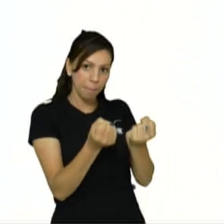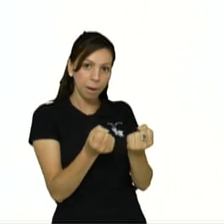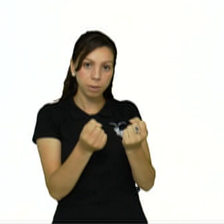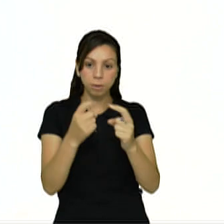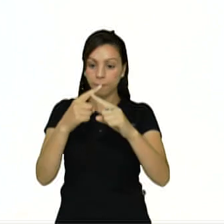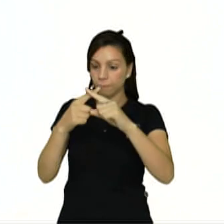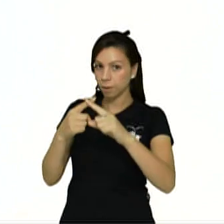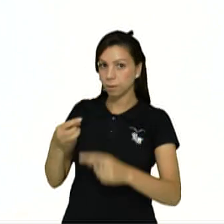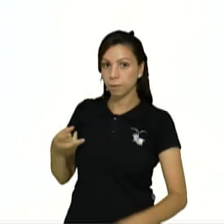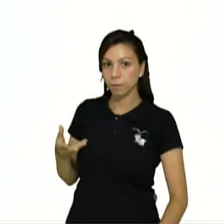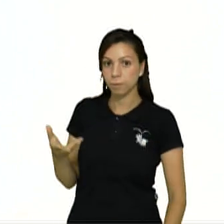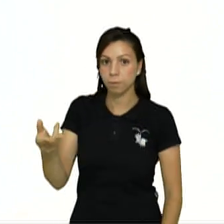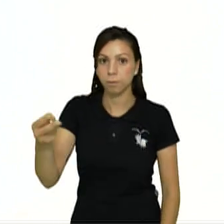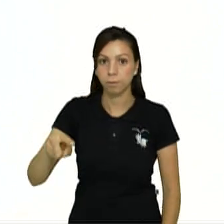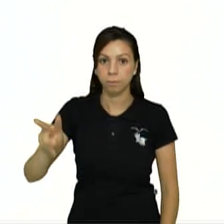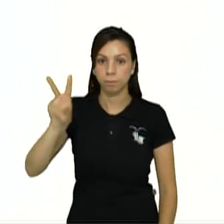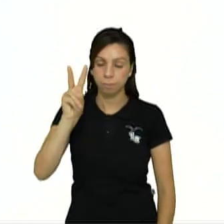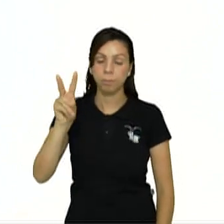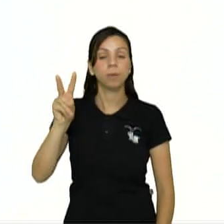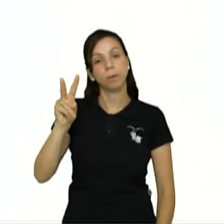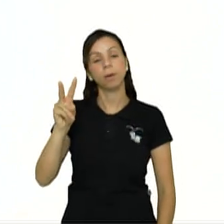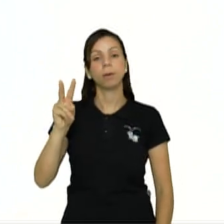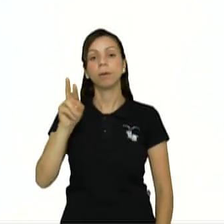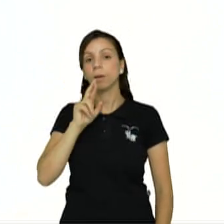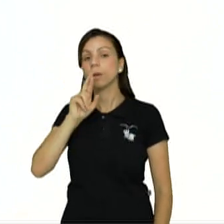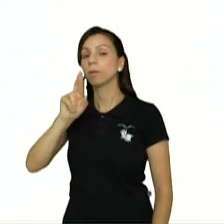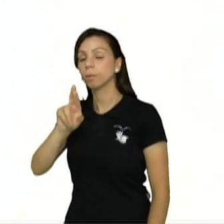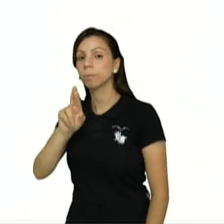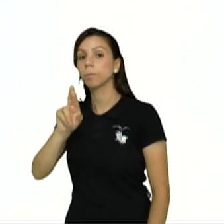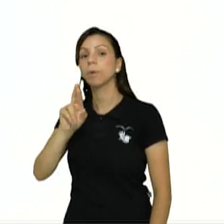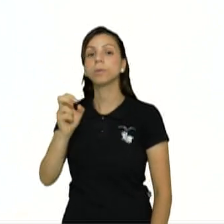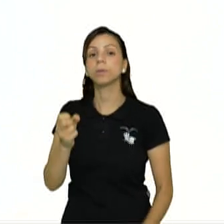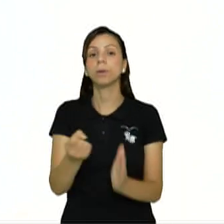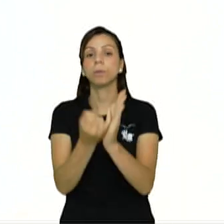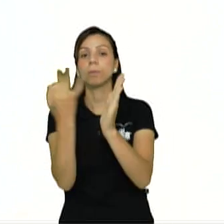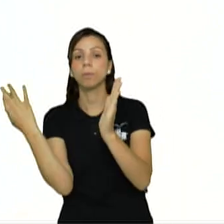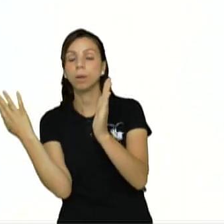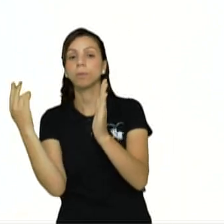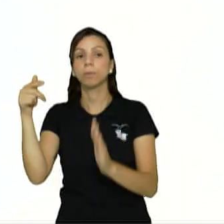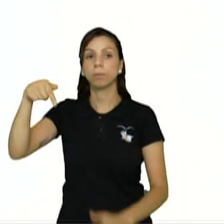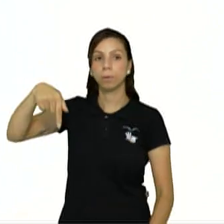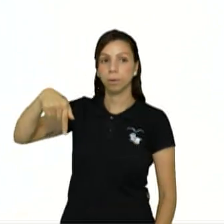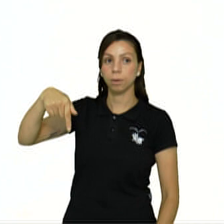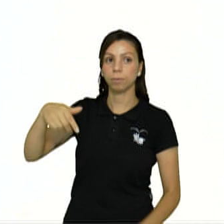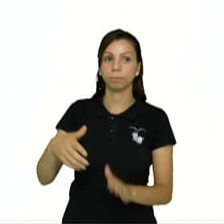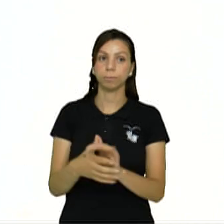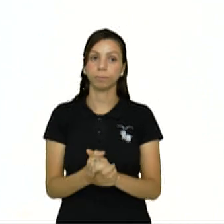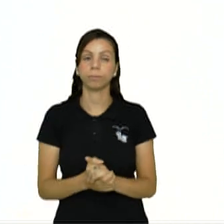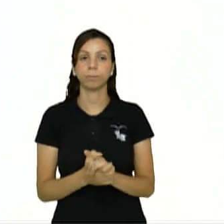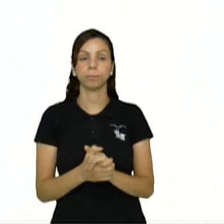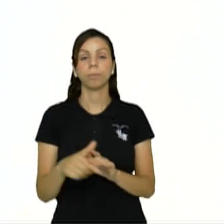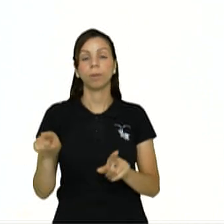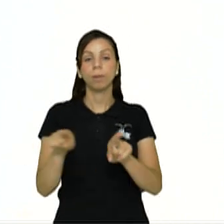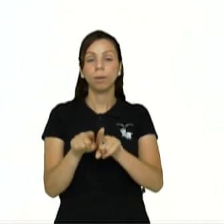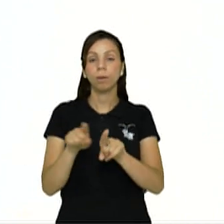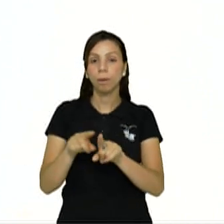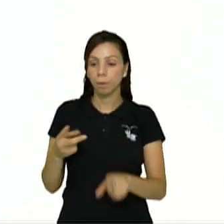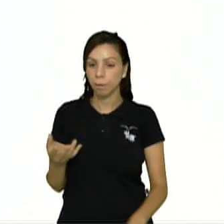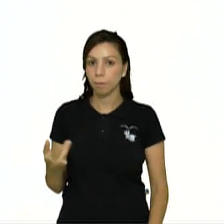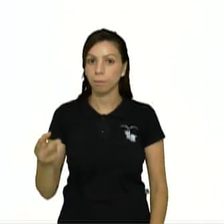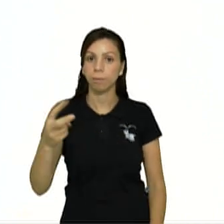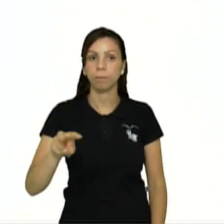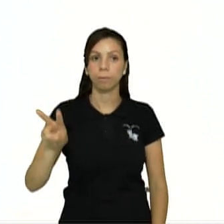velocidade vai dar a quantidade de movimento. Lembre-se, massa medida em quilograma, velocidade medida em metros